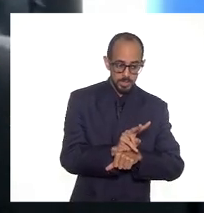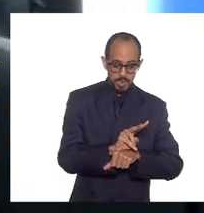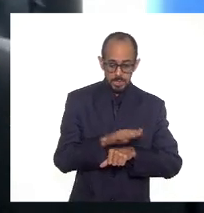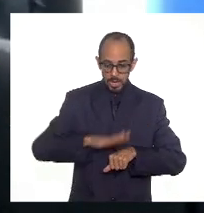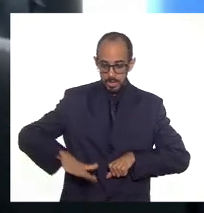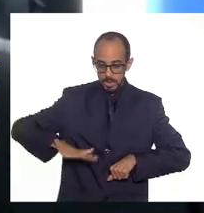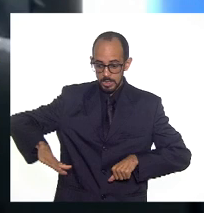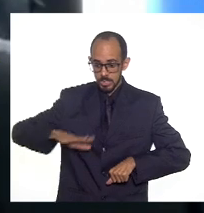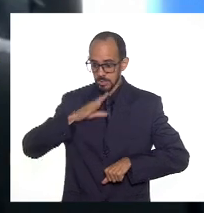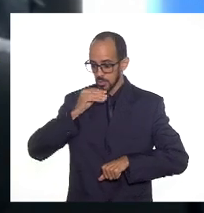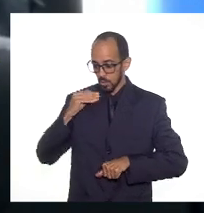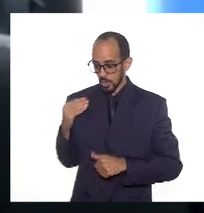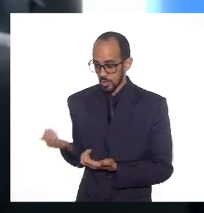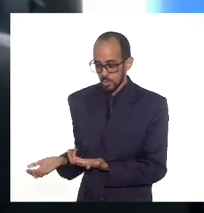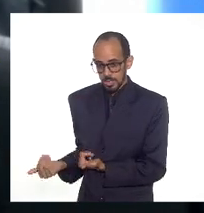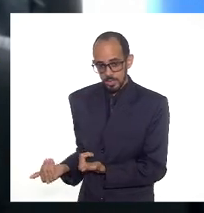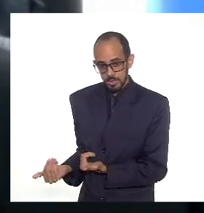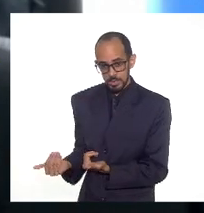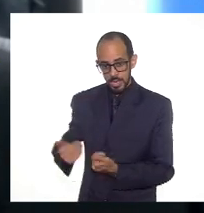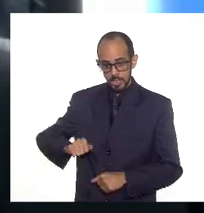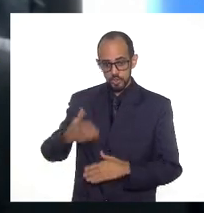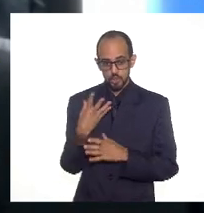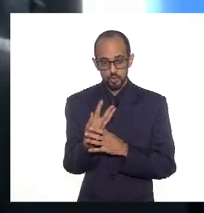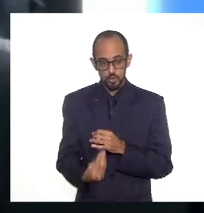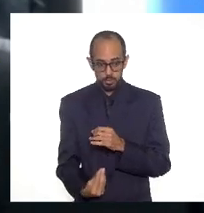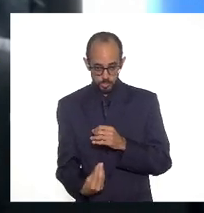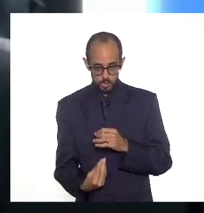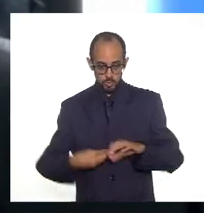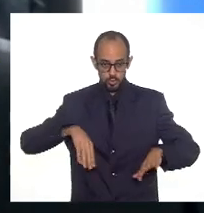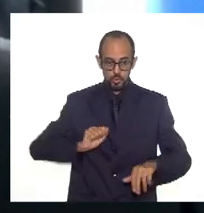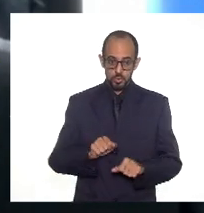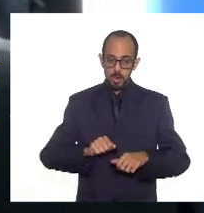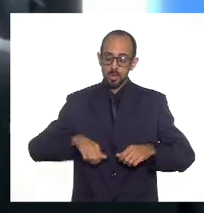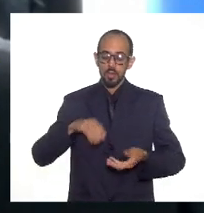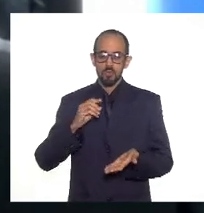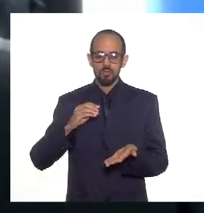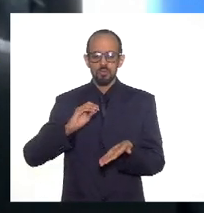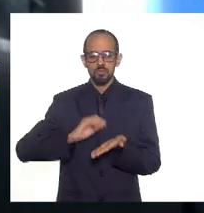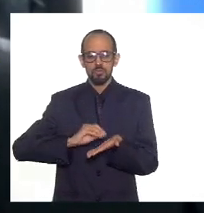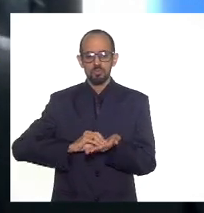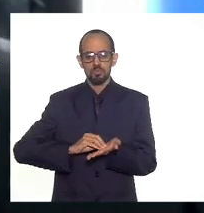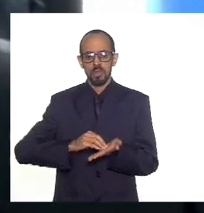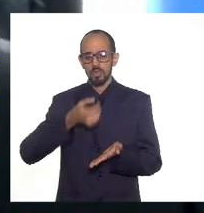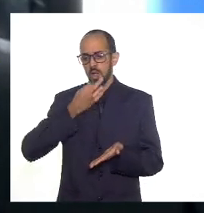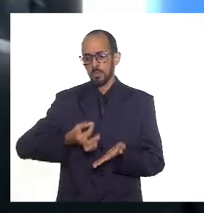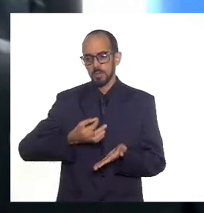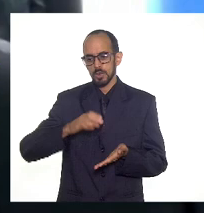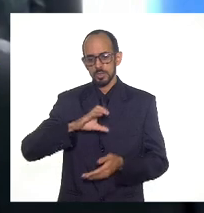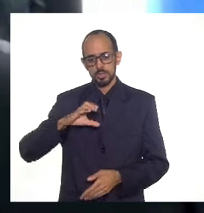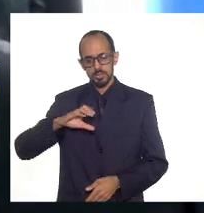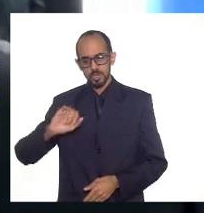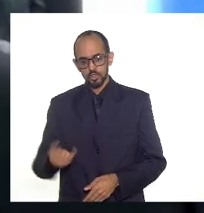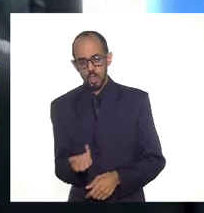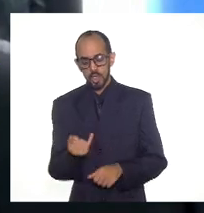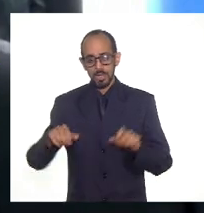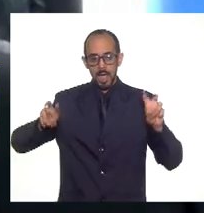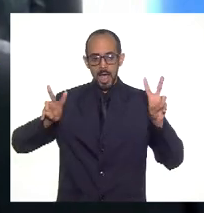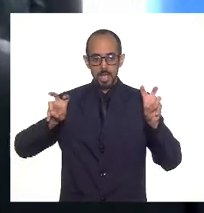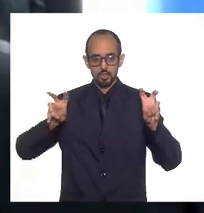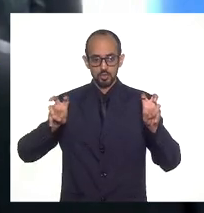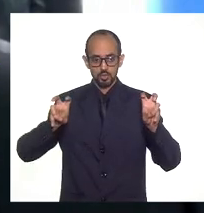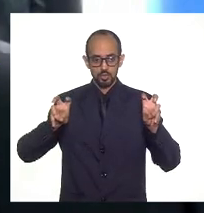adolescente desaparecidos. Pendendo de pareceres das comissões de Constituição e Justiça, de assuntos da criança,